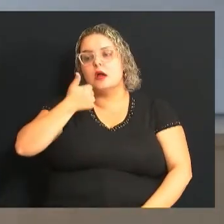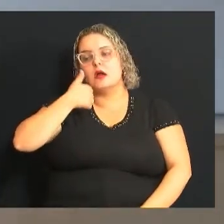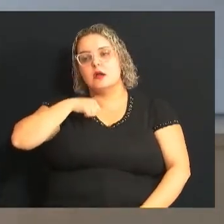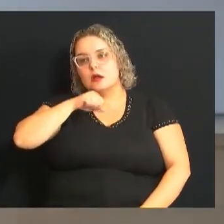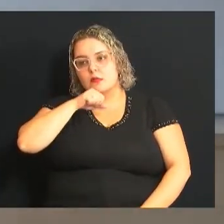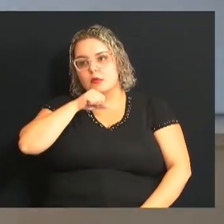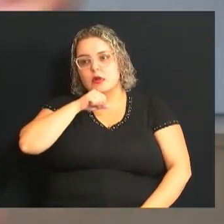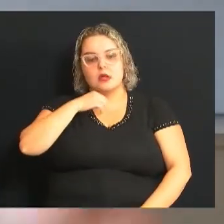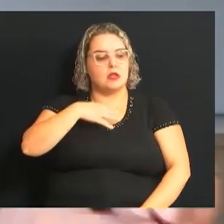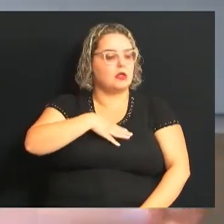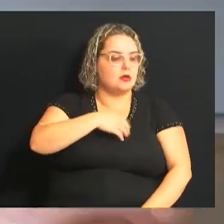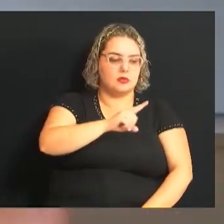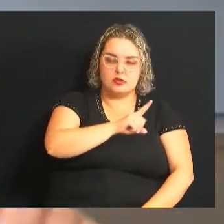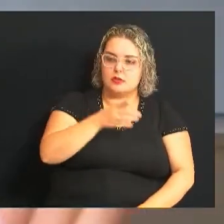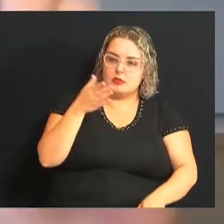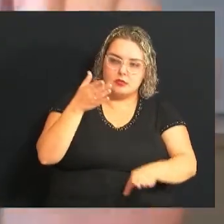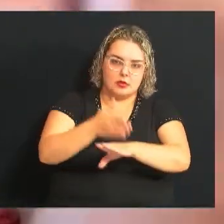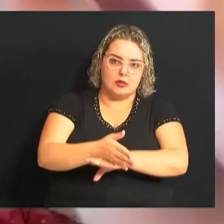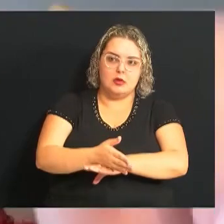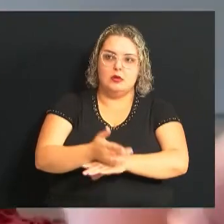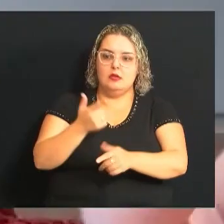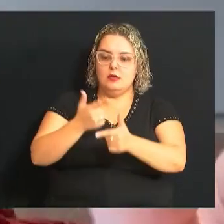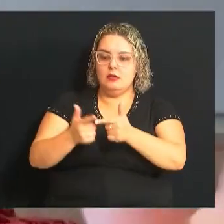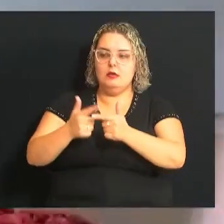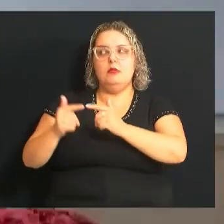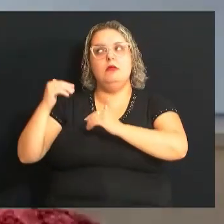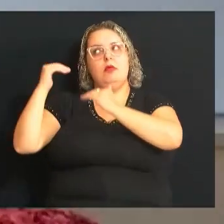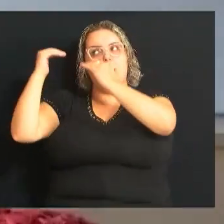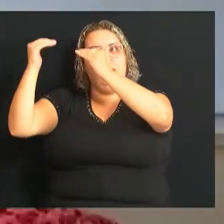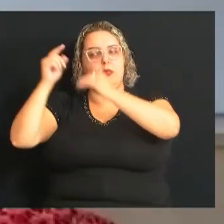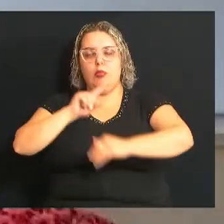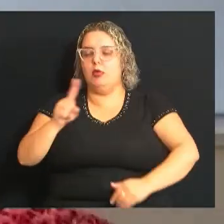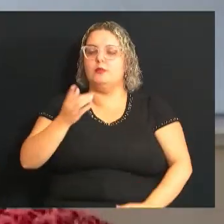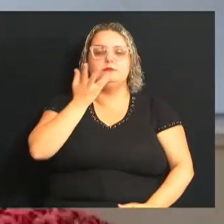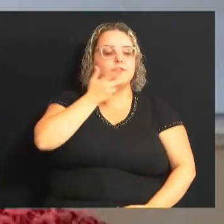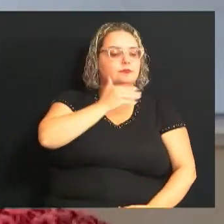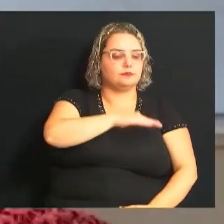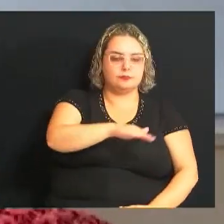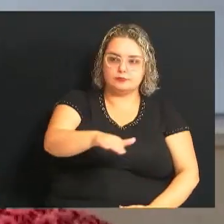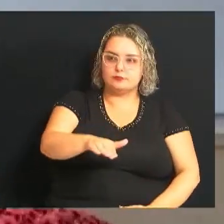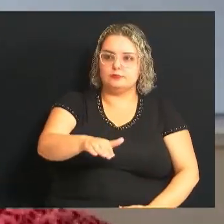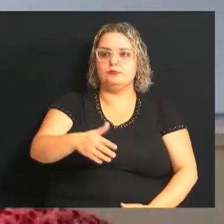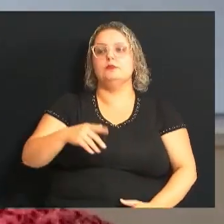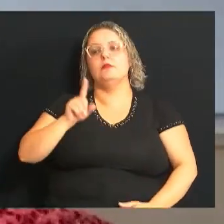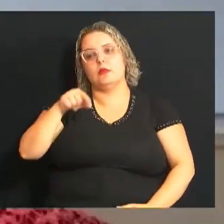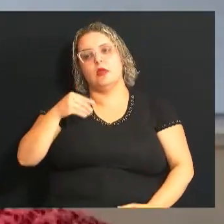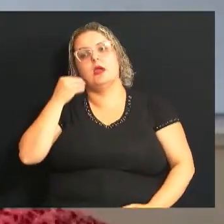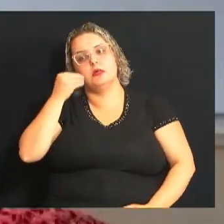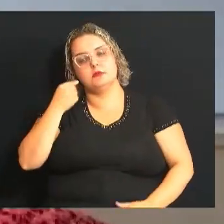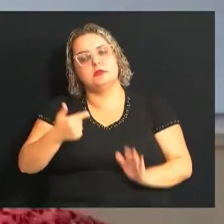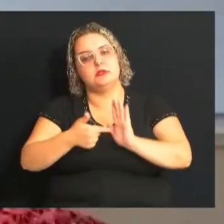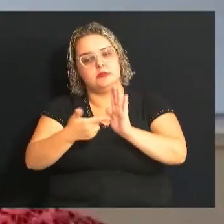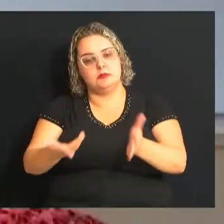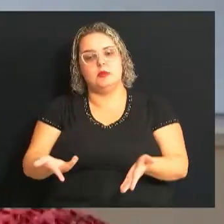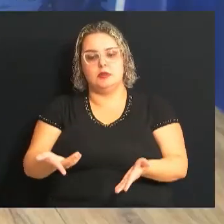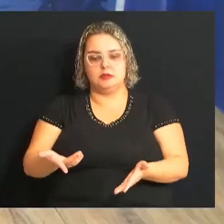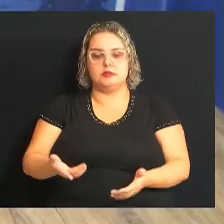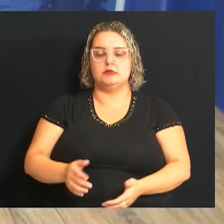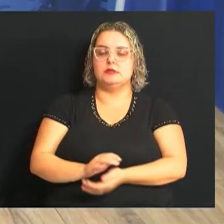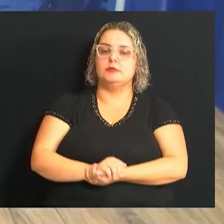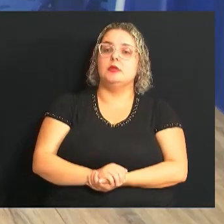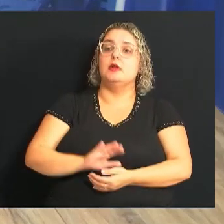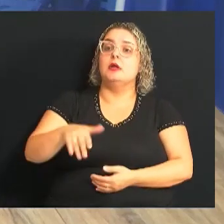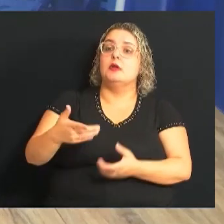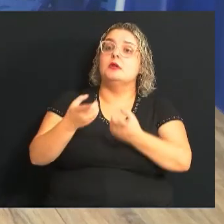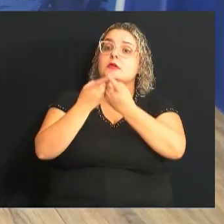não participam, porque os problemas são dos adultos e não das crianças. Pelo menos é o que a experiência mostra. Quando há essa separação e às